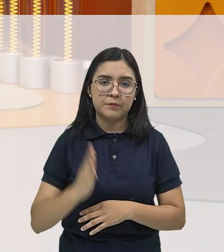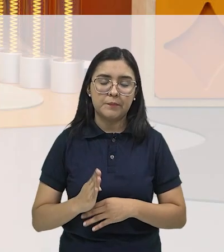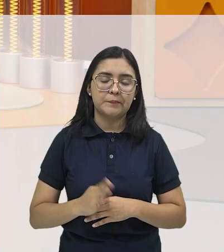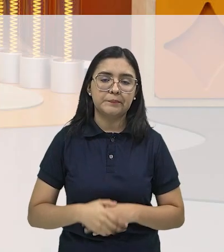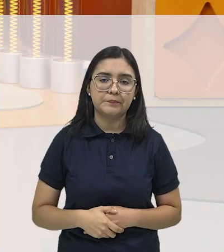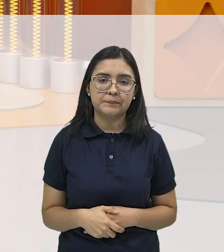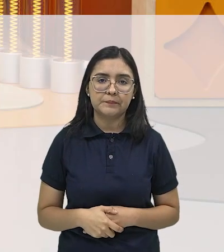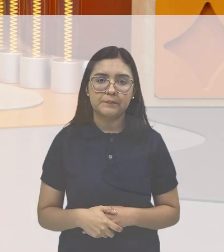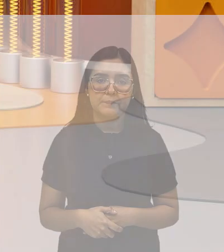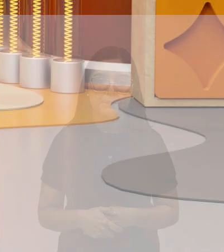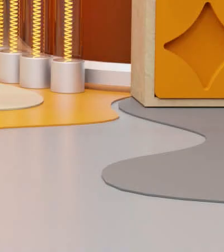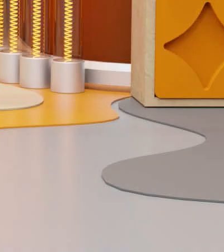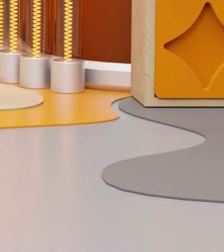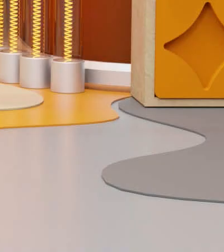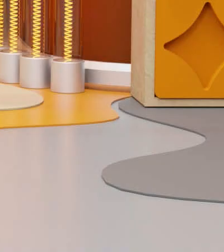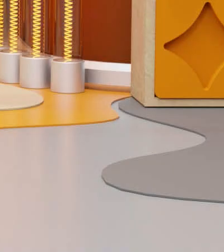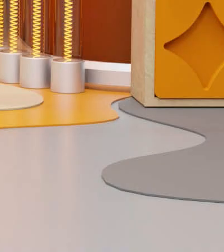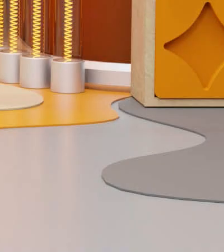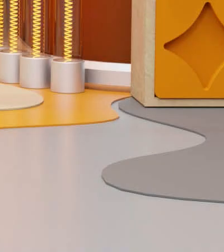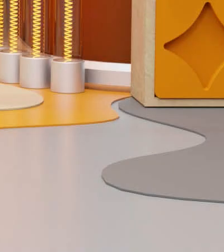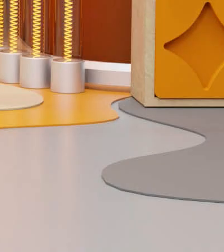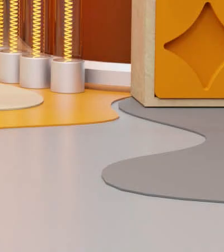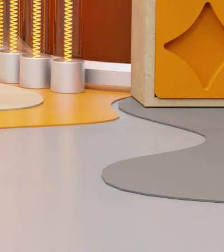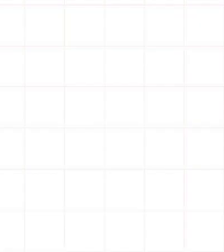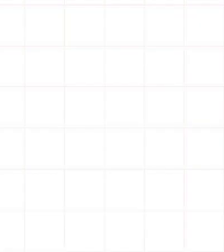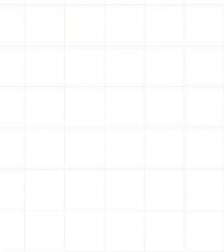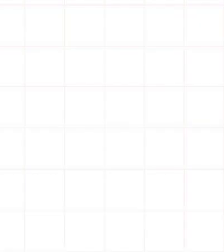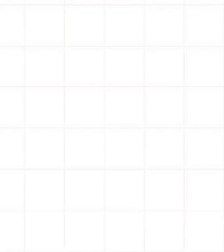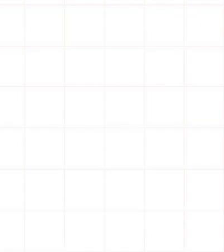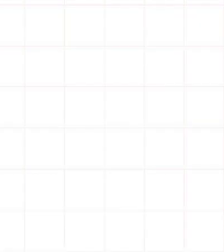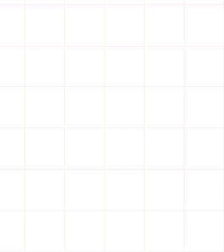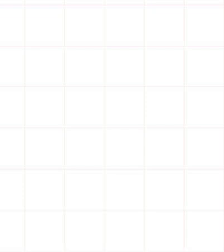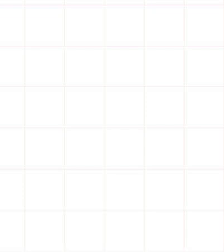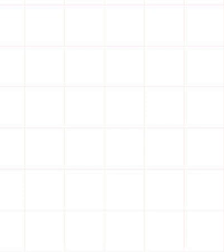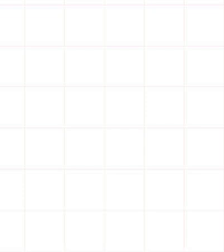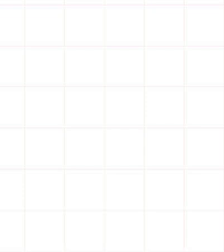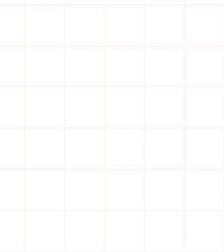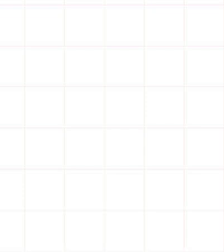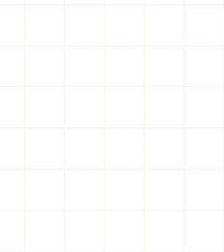tá bom? Vamos lá então, continuando o nosso texto, nós